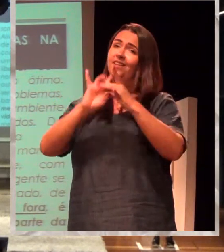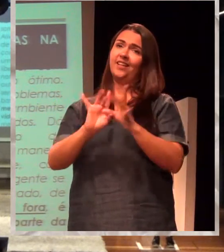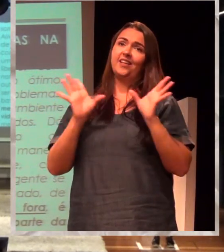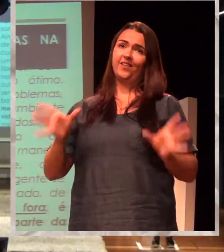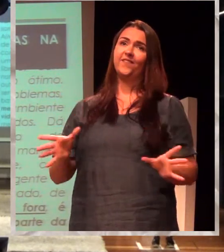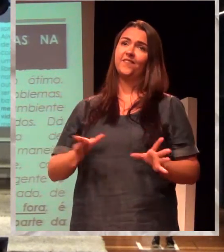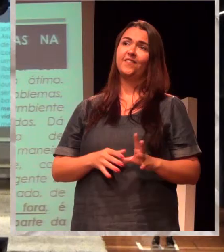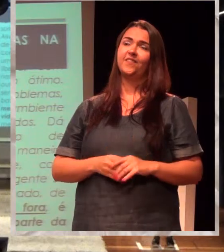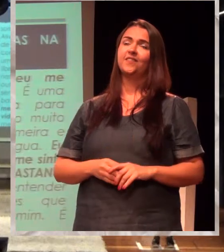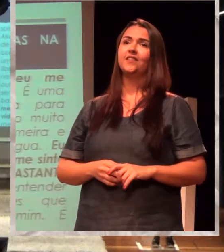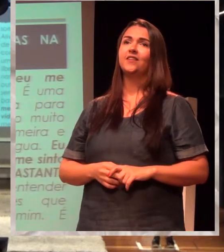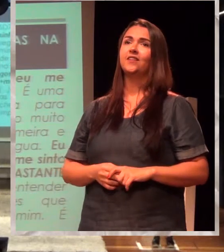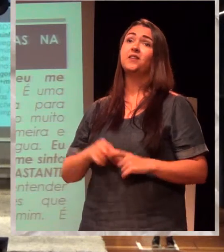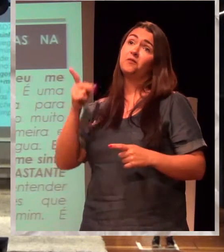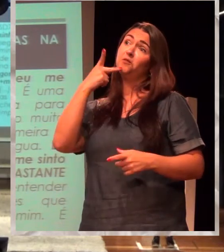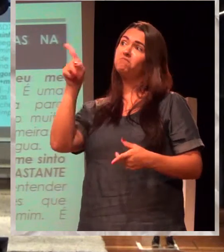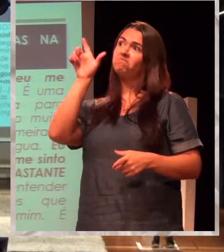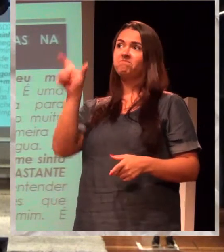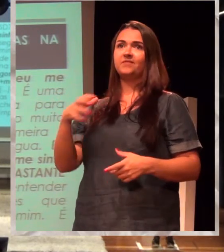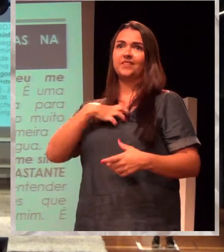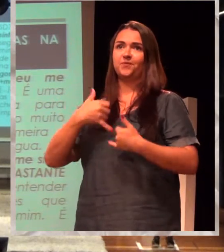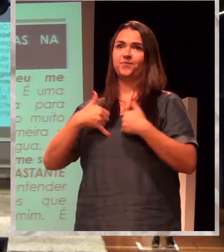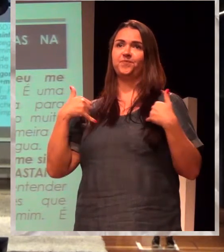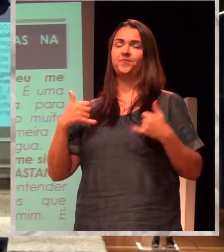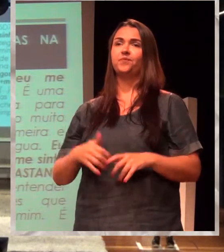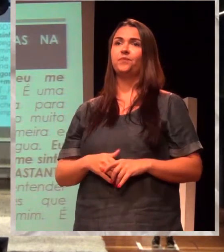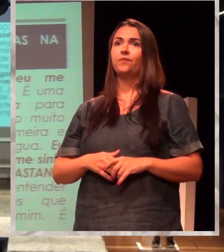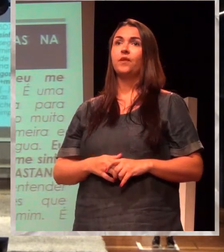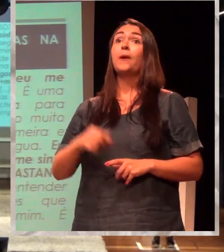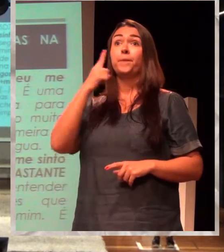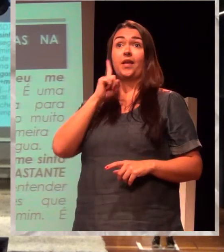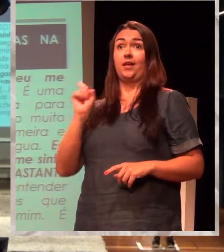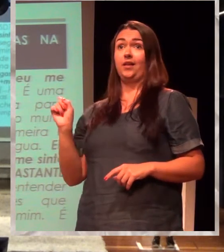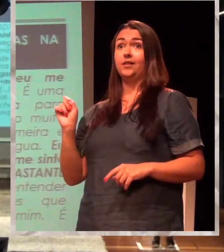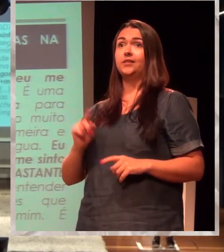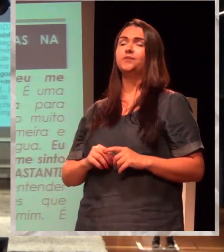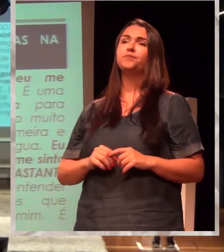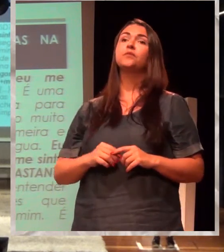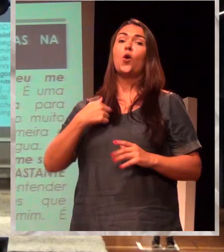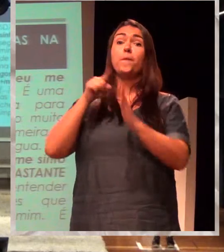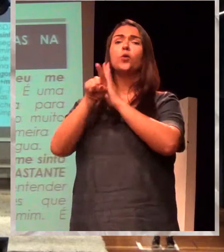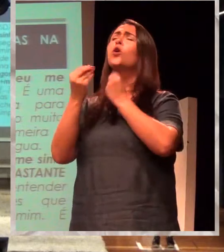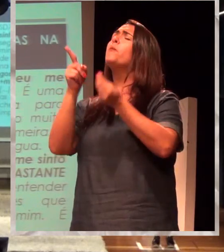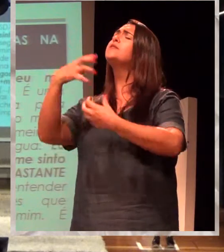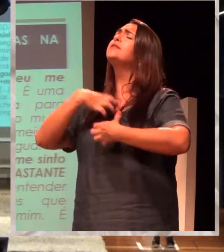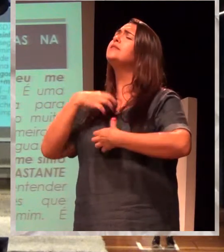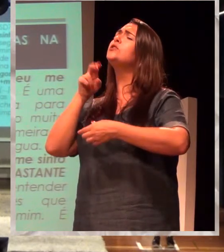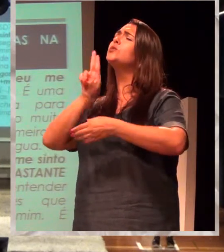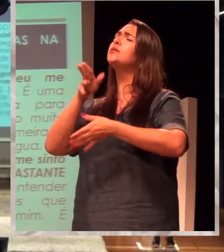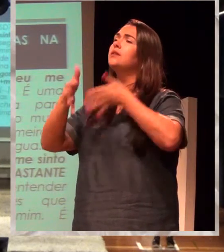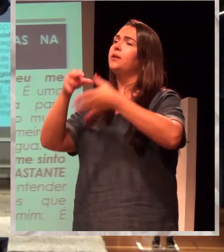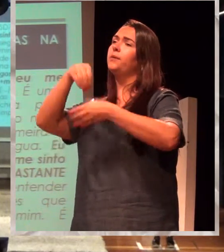livre e, enfim, orgulhoso. Esse aqui, como você também se sente usando Libras na